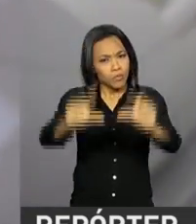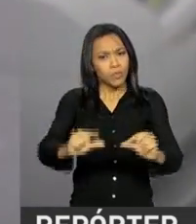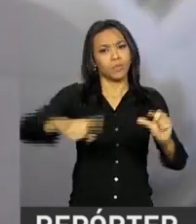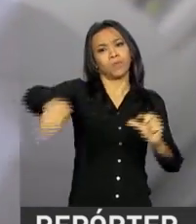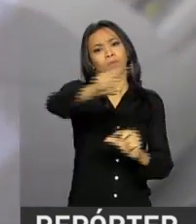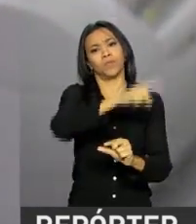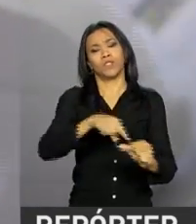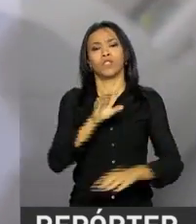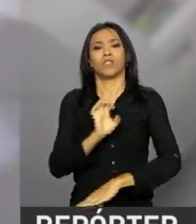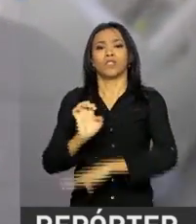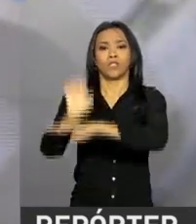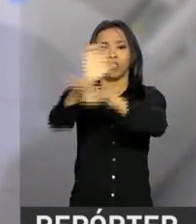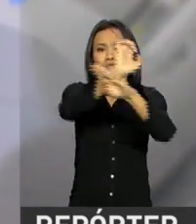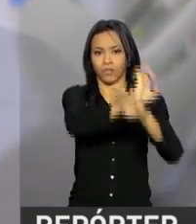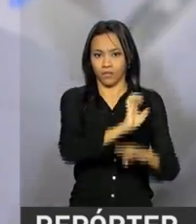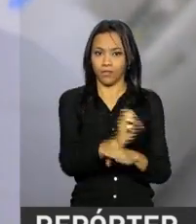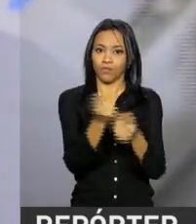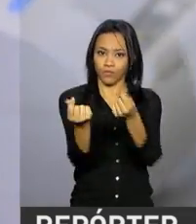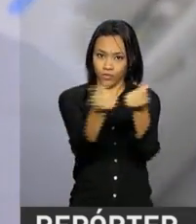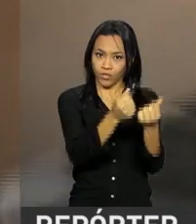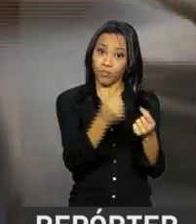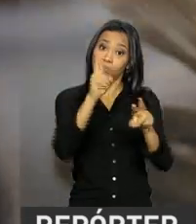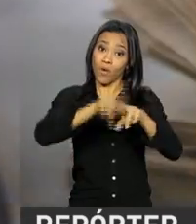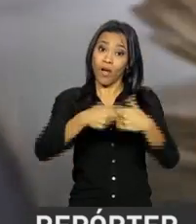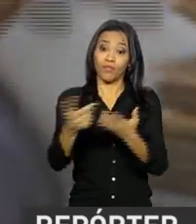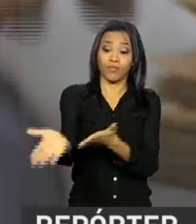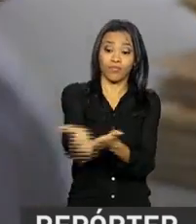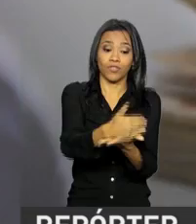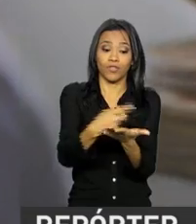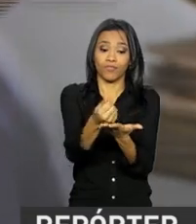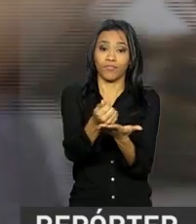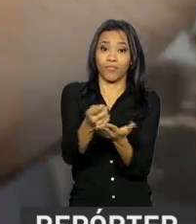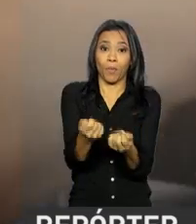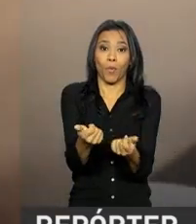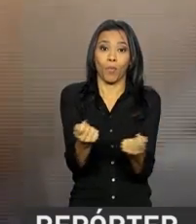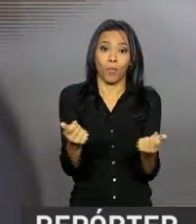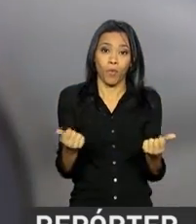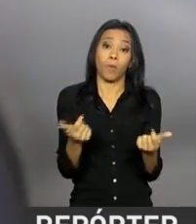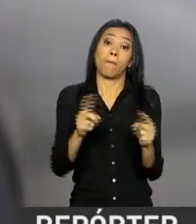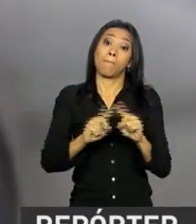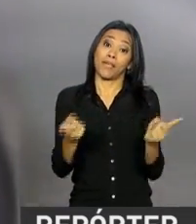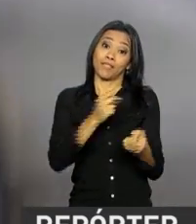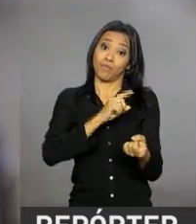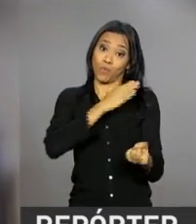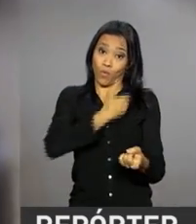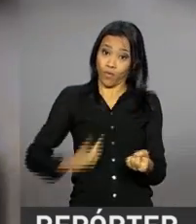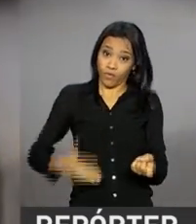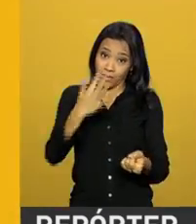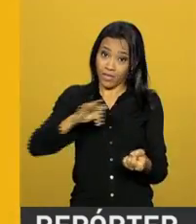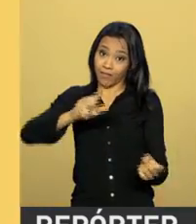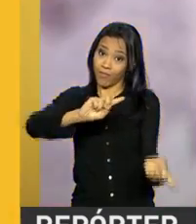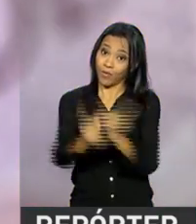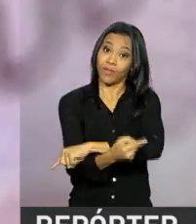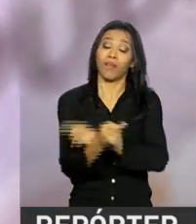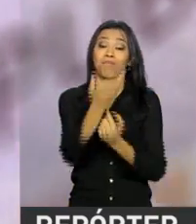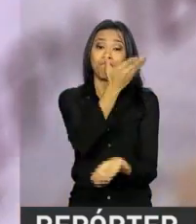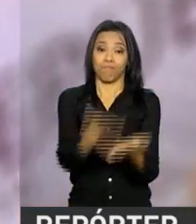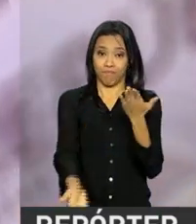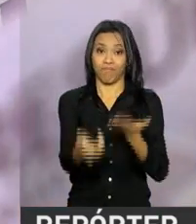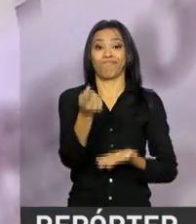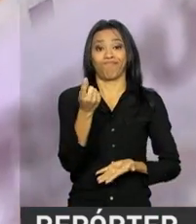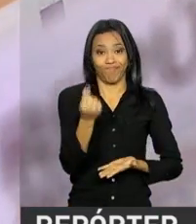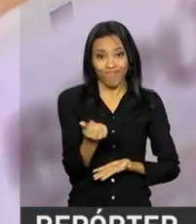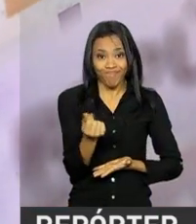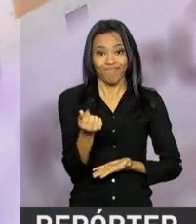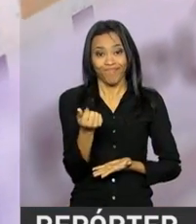cofres estaduais pela queda na arrecadação mas para o governo ocorre o inverso perde dinheiro para chegar a um